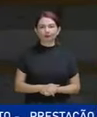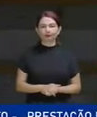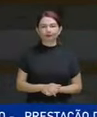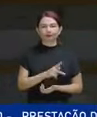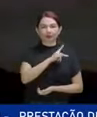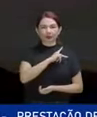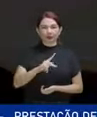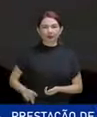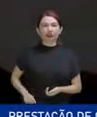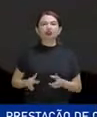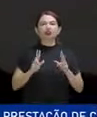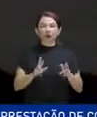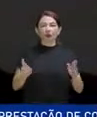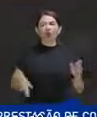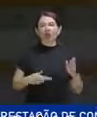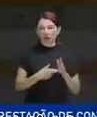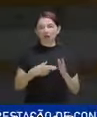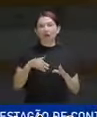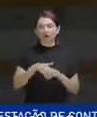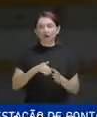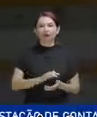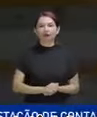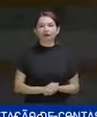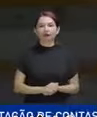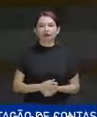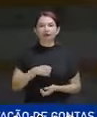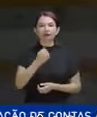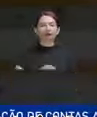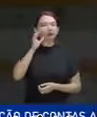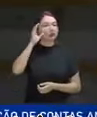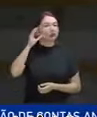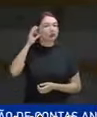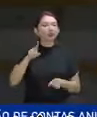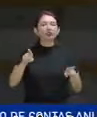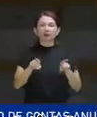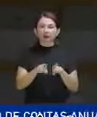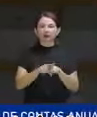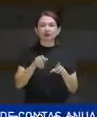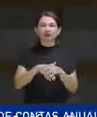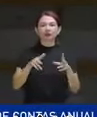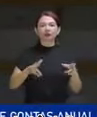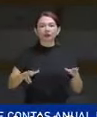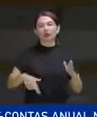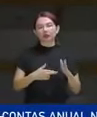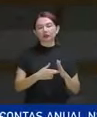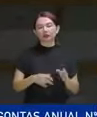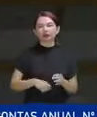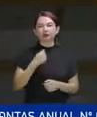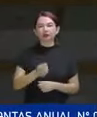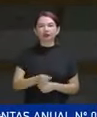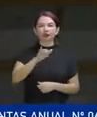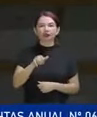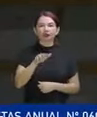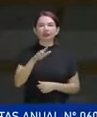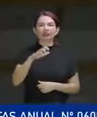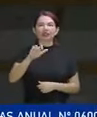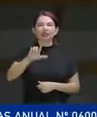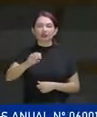Senhor presidente, acompanhe a relatora. Senador Carmo Antônio. Eu também acompanho, excelente. E Juscelio